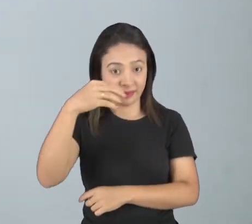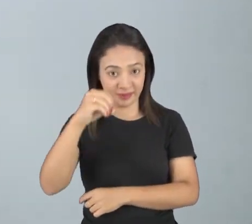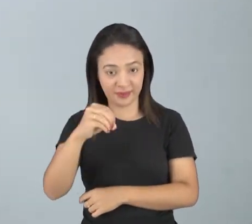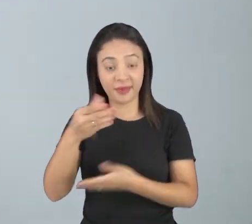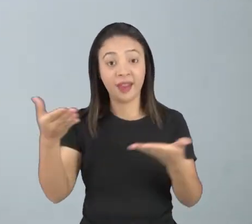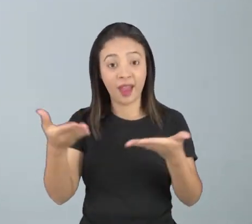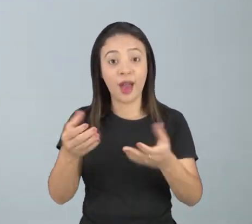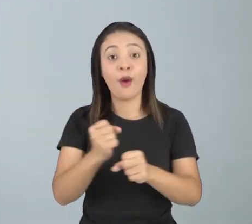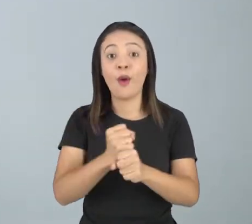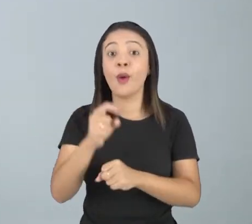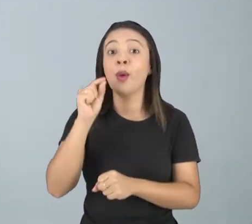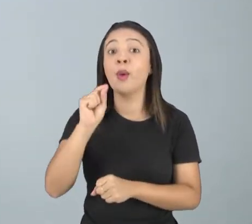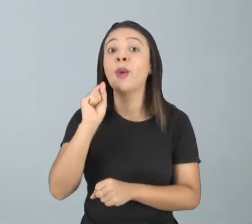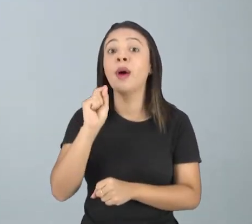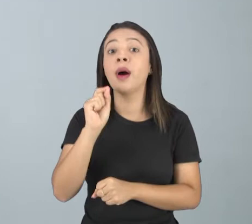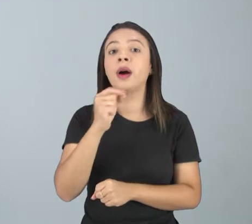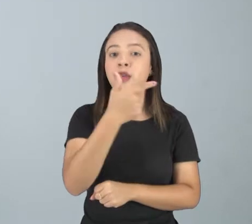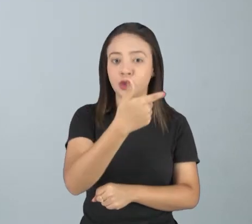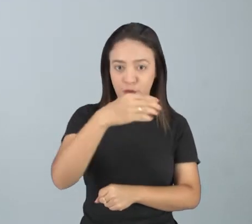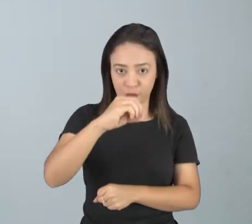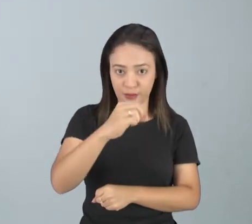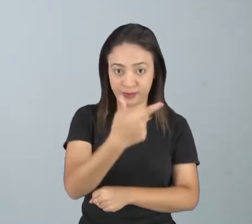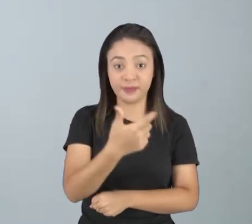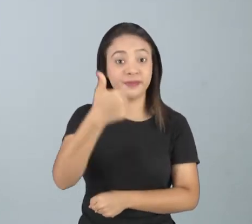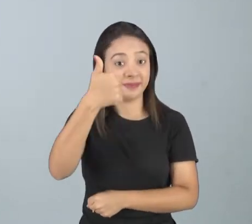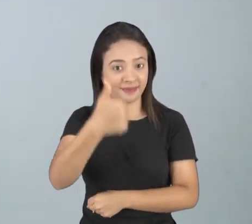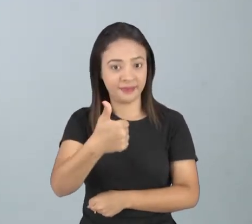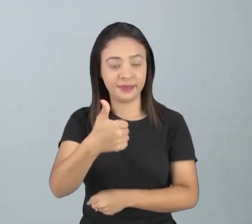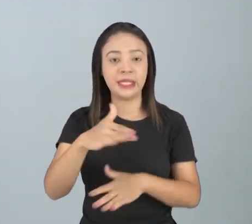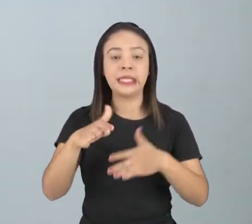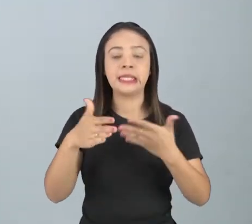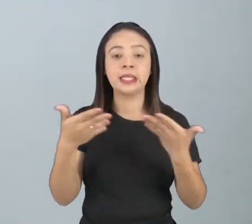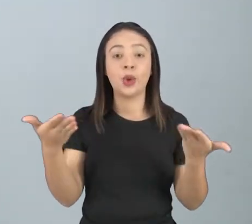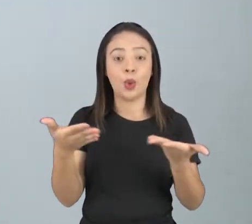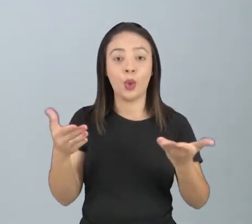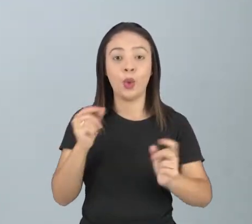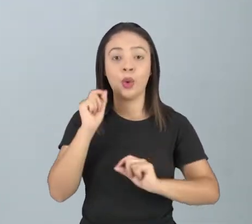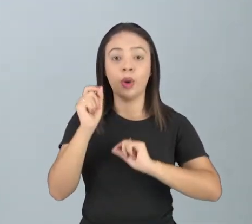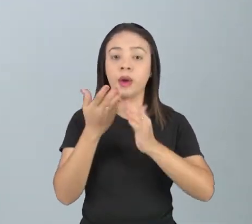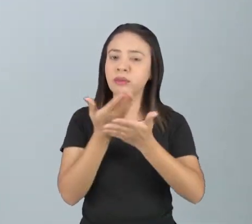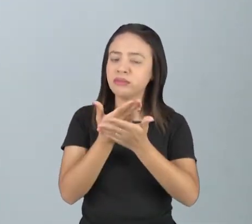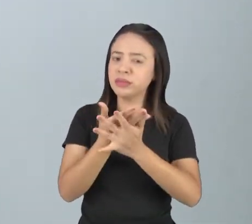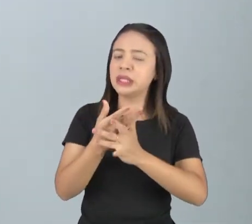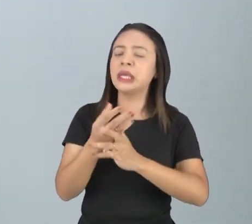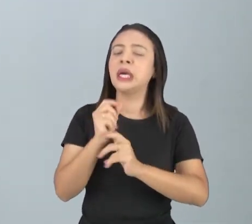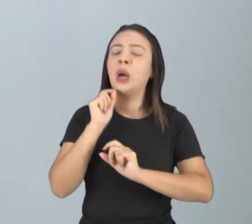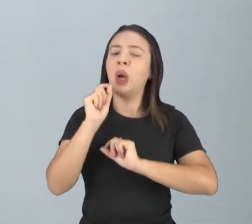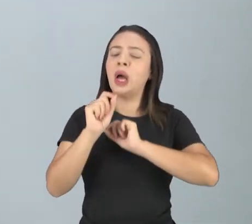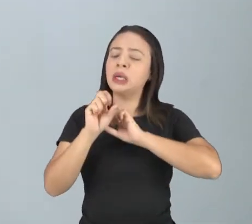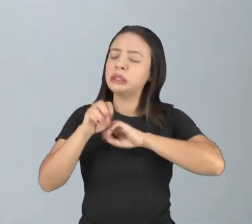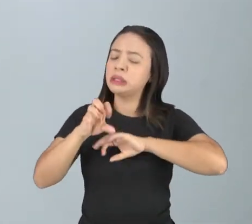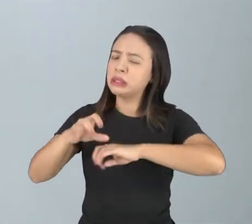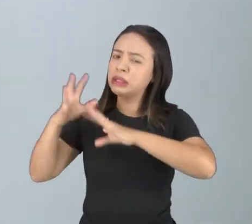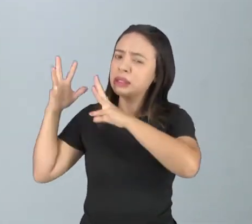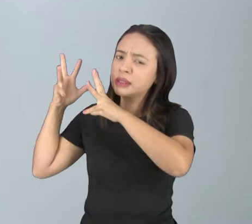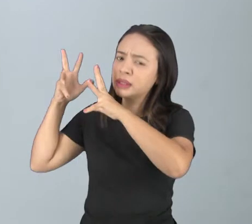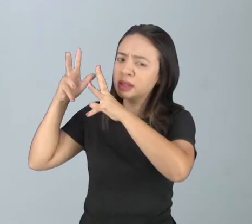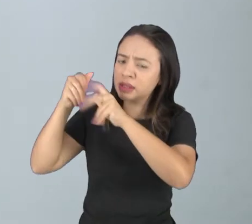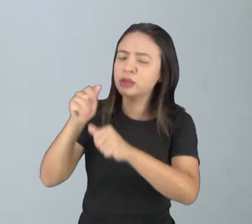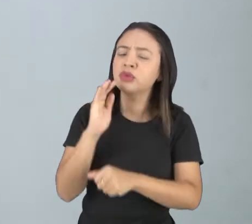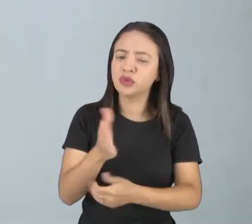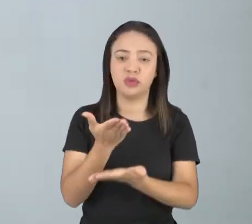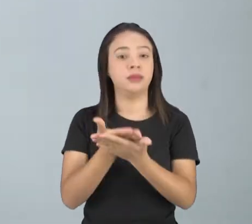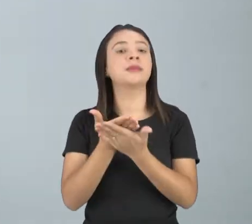2020 e agora nós estamos em 2021. Então nós estamos fazendo essa aula com uma espécie de revisão de conteúdos que a gente já trabalhou no ano